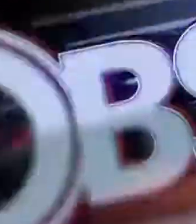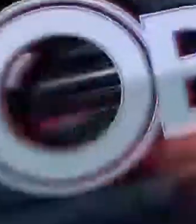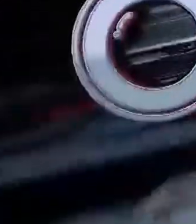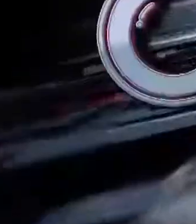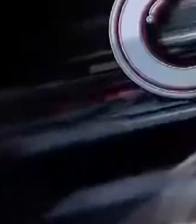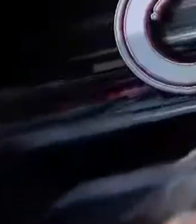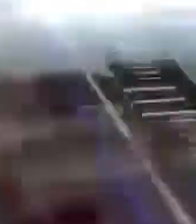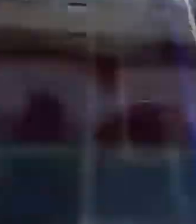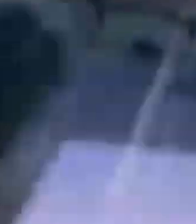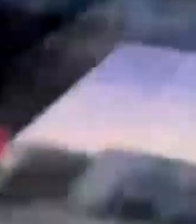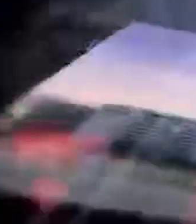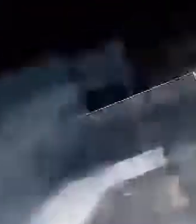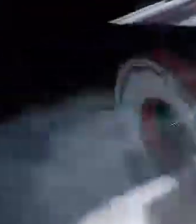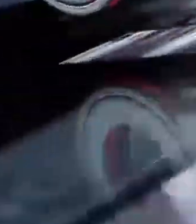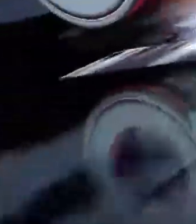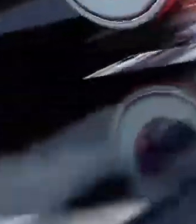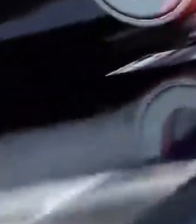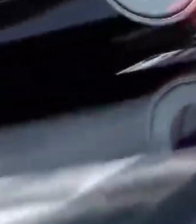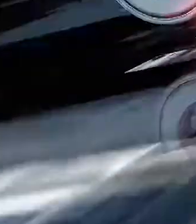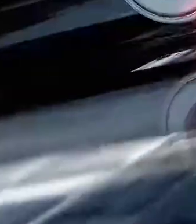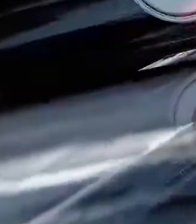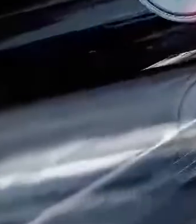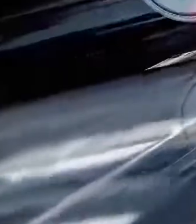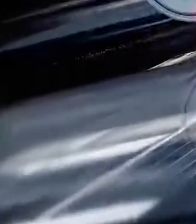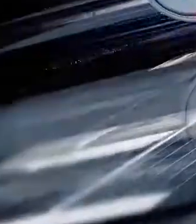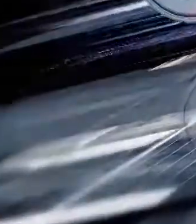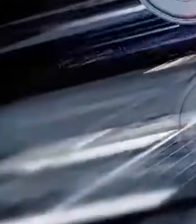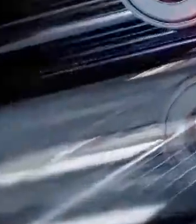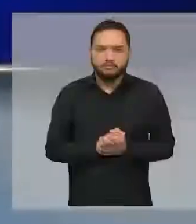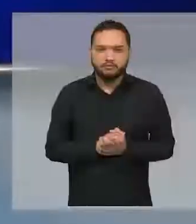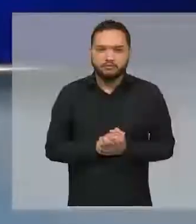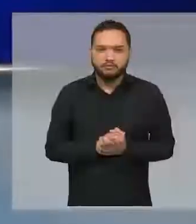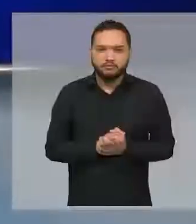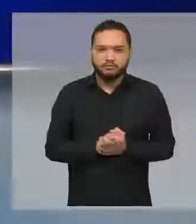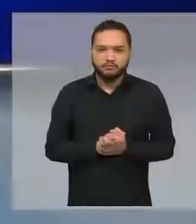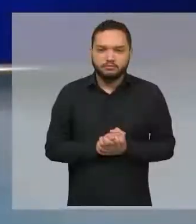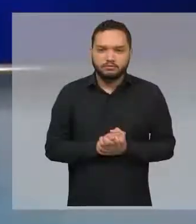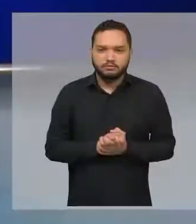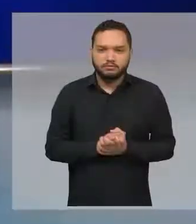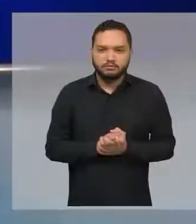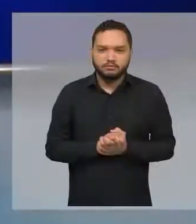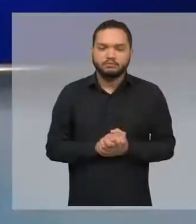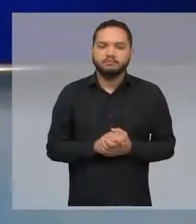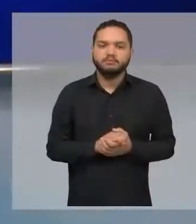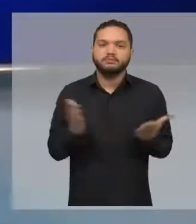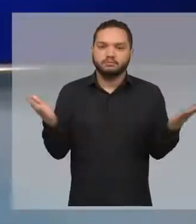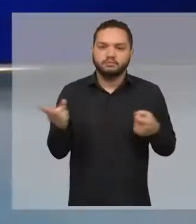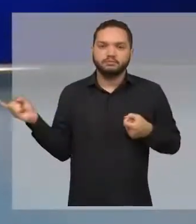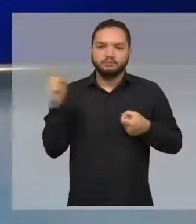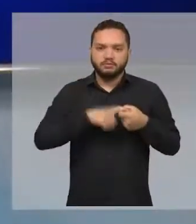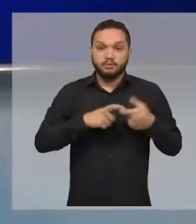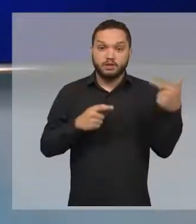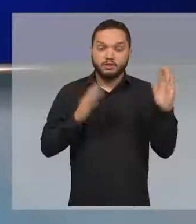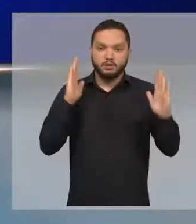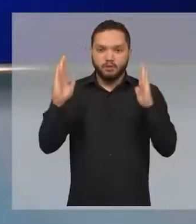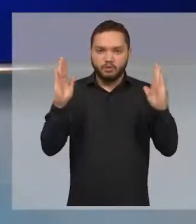impensável que parta da autoridade que partiu. Há uma dificuldade no Brasil. Se nós olharmos para a África do Sul, por